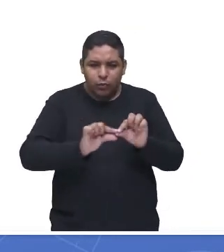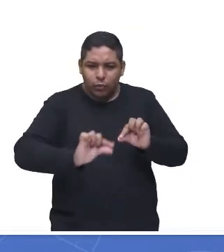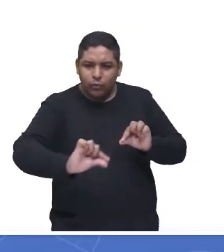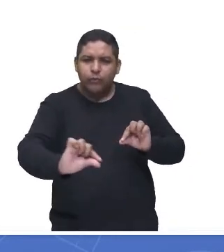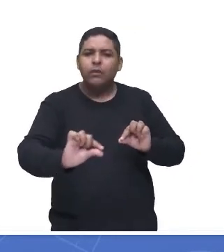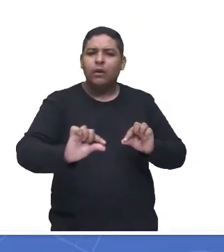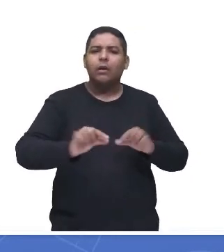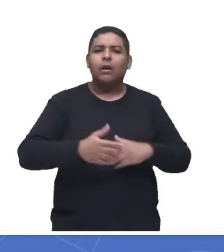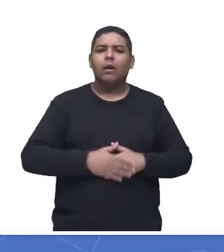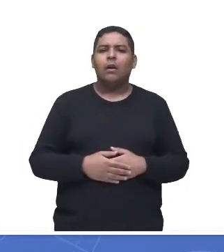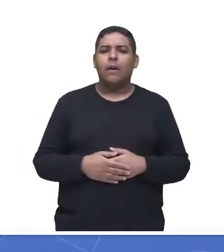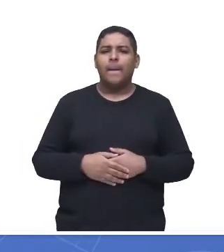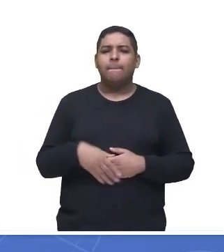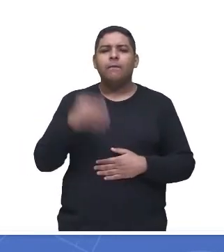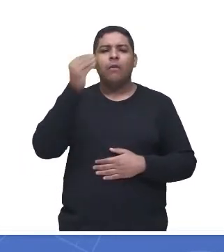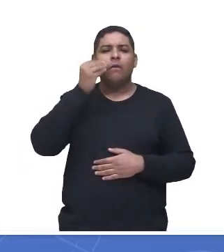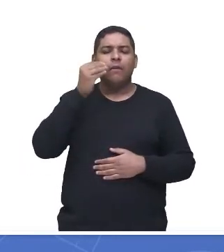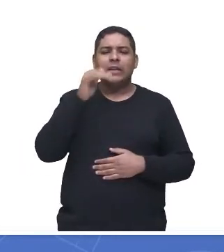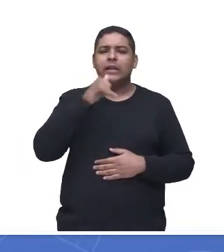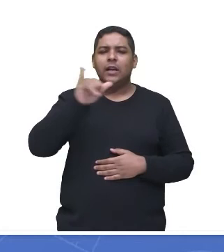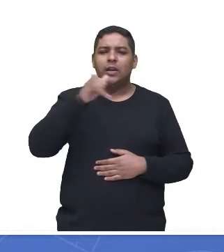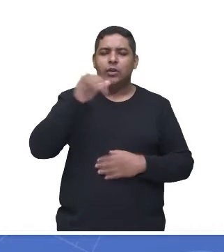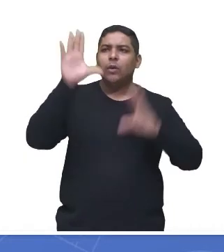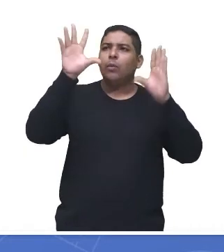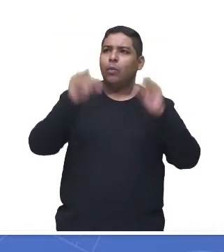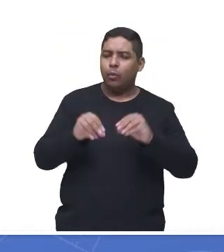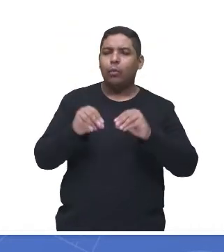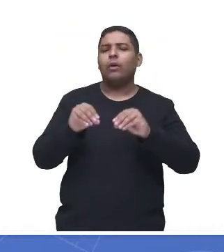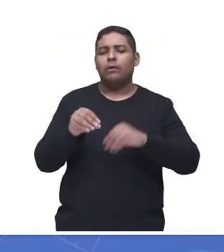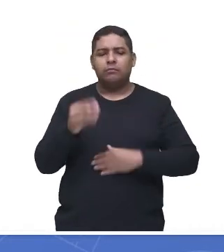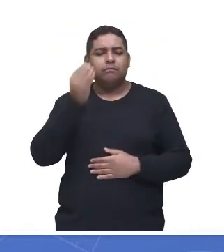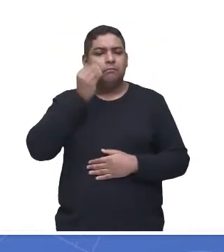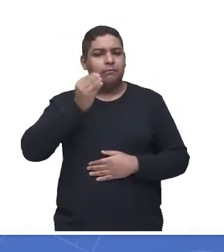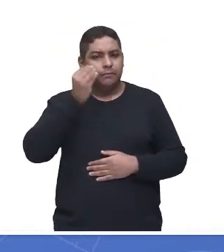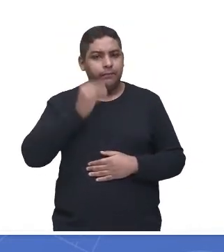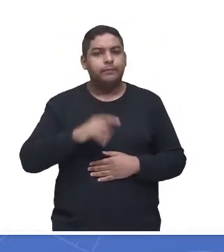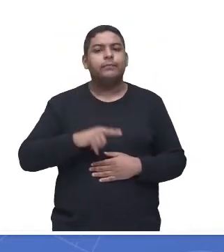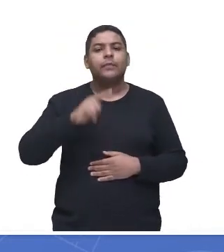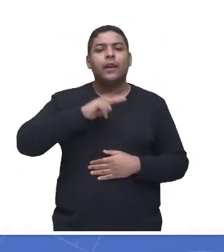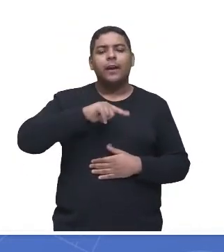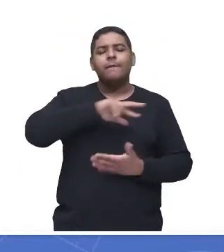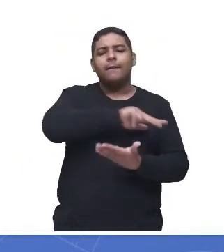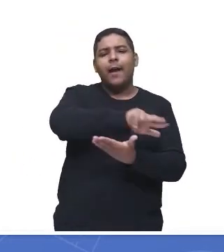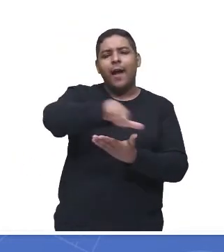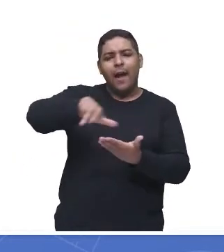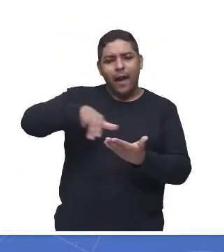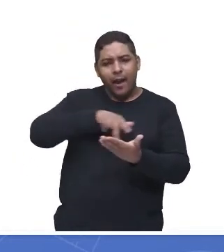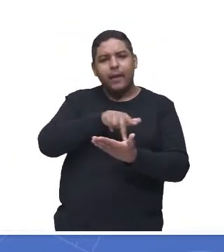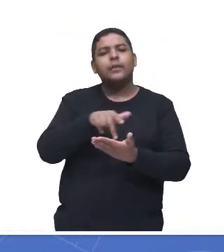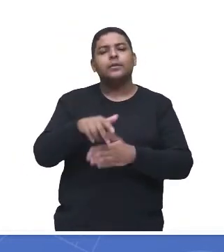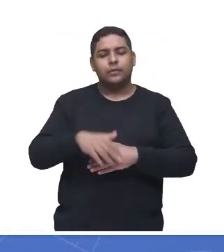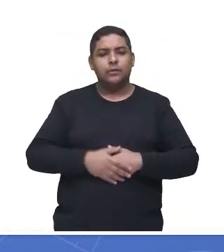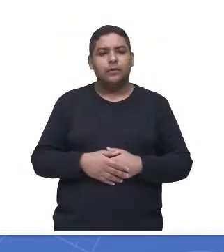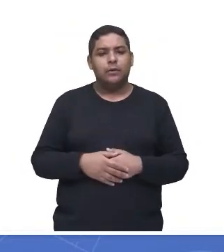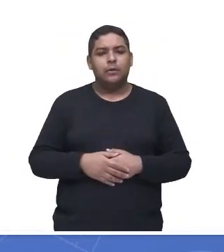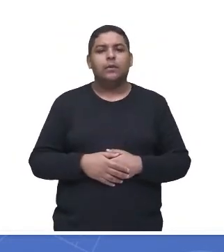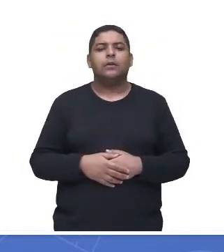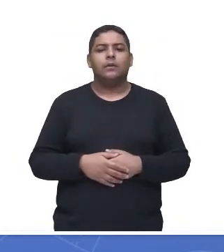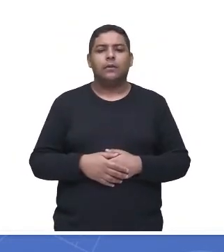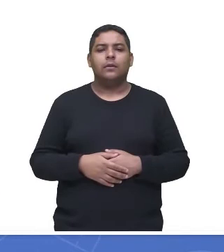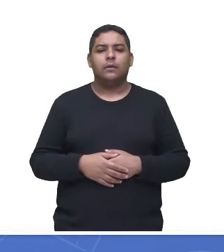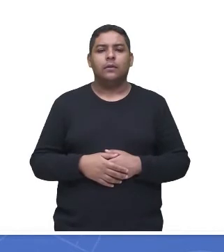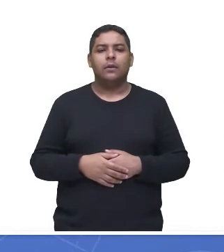embora a energia, né? Então tem um monte de coisa que você faz antes de você levar para o técnico